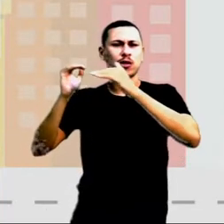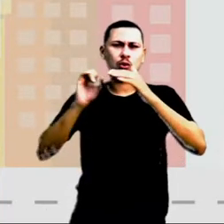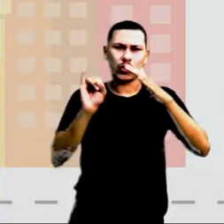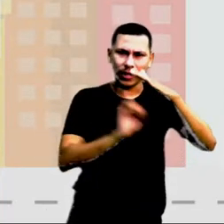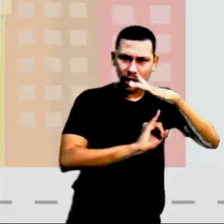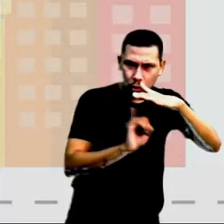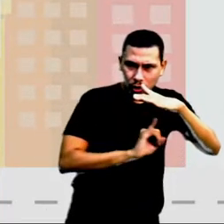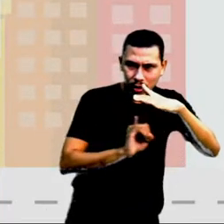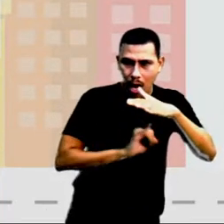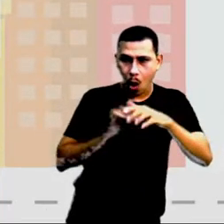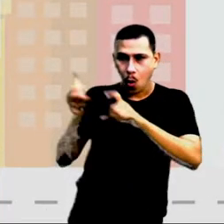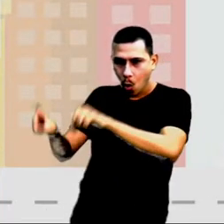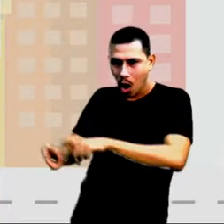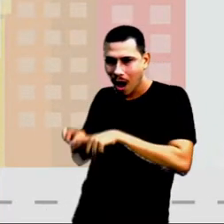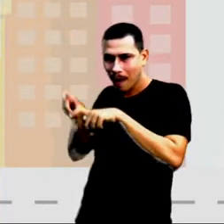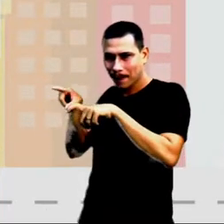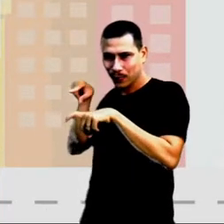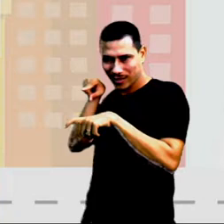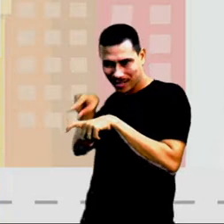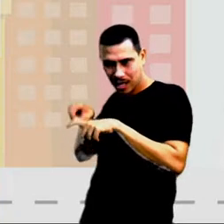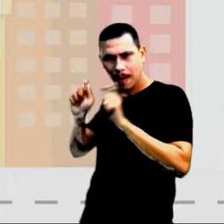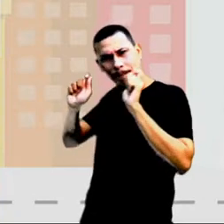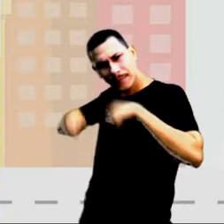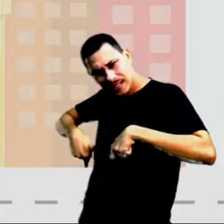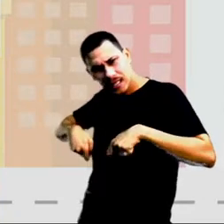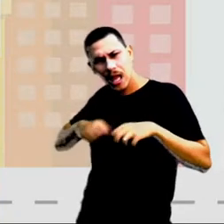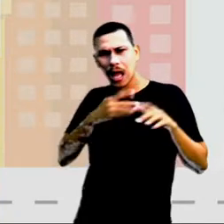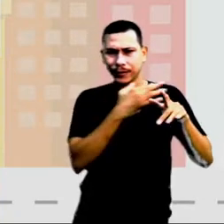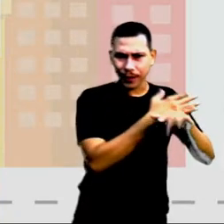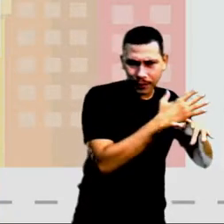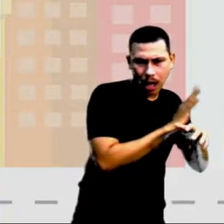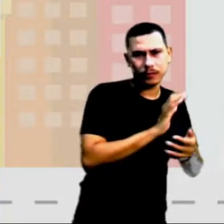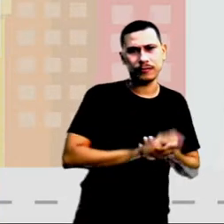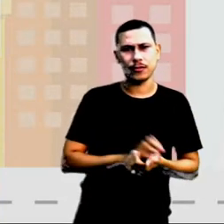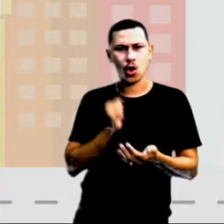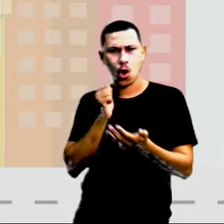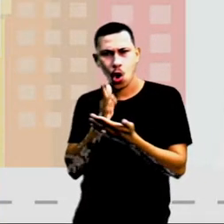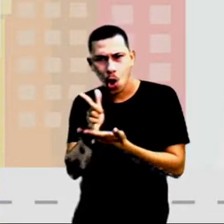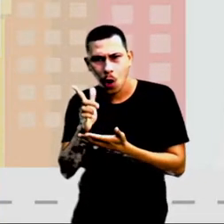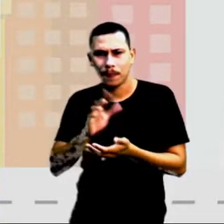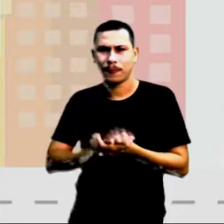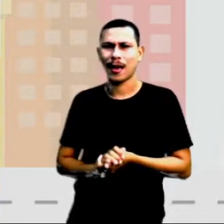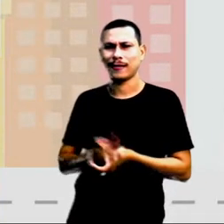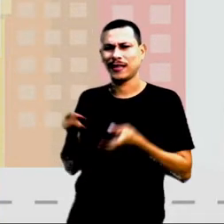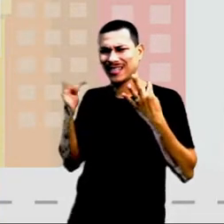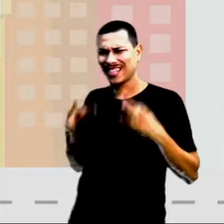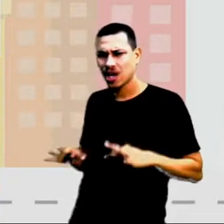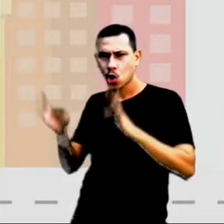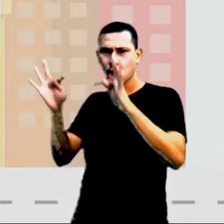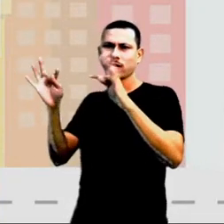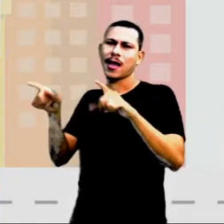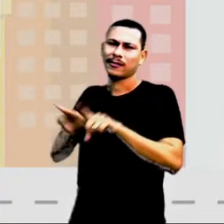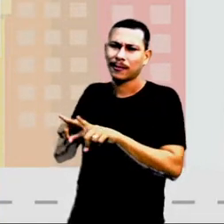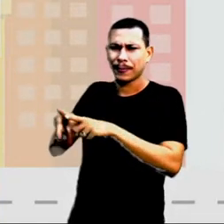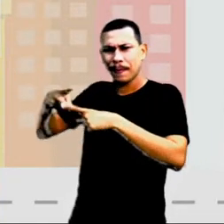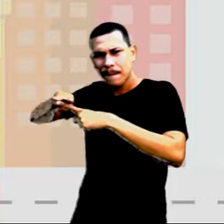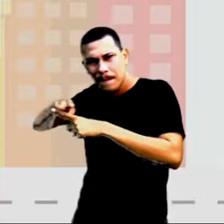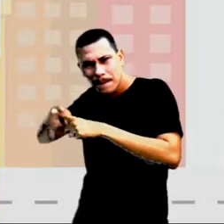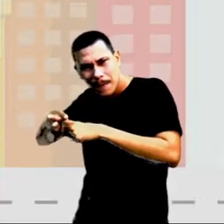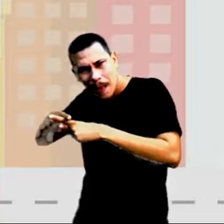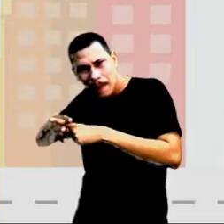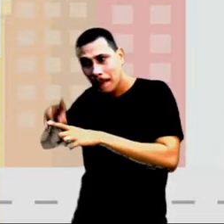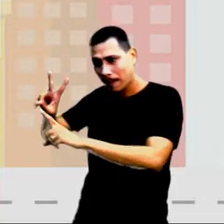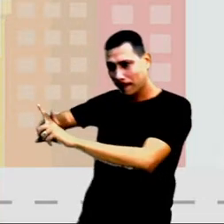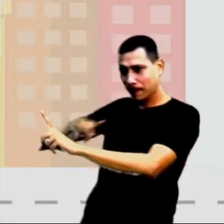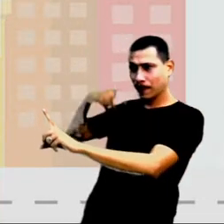da cidade para comprar máquinas e tecnologia para aumentar a